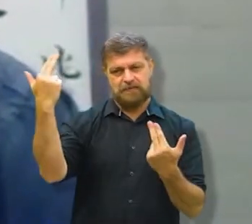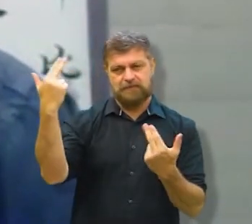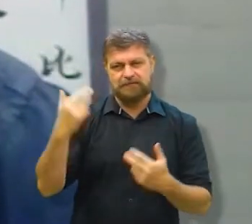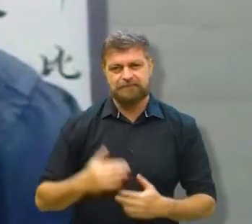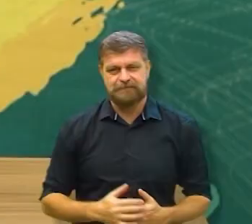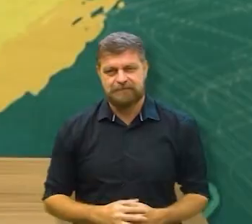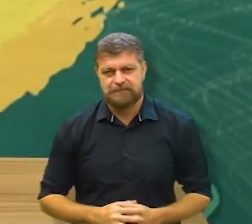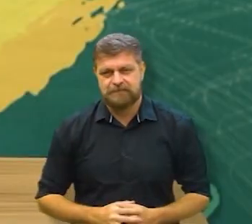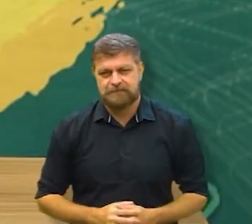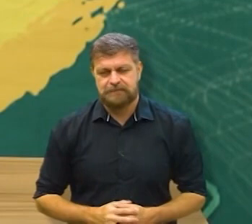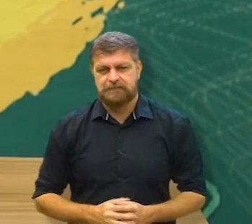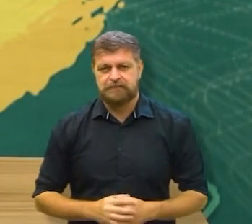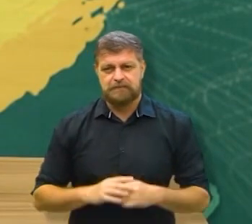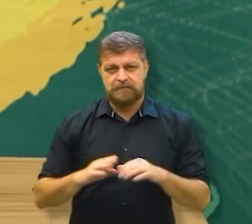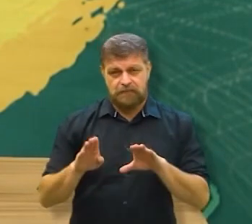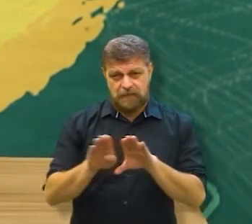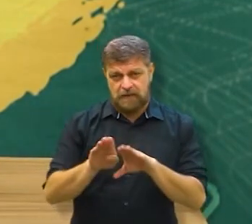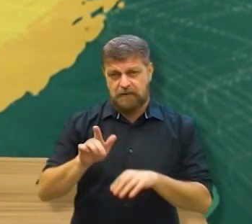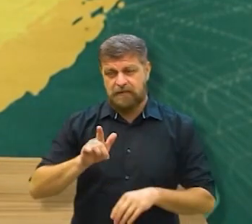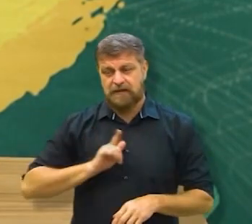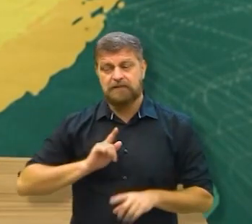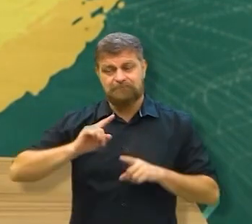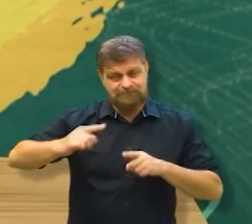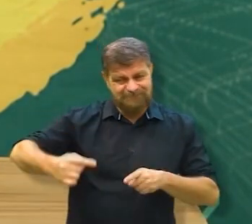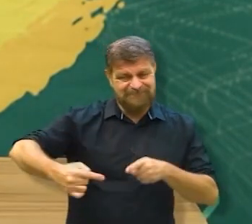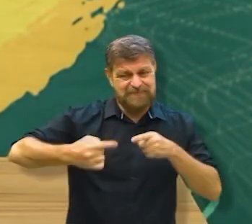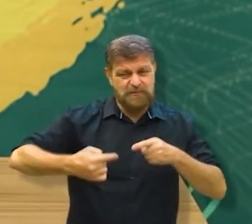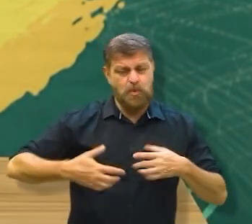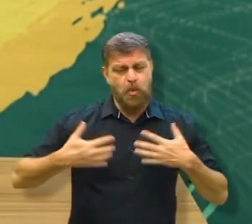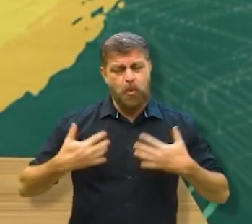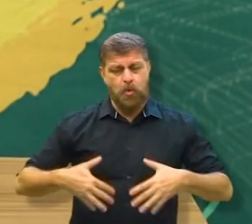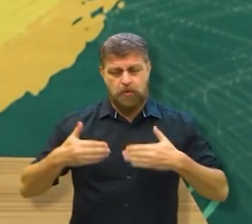Brasil. Bom, e tem também alguns